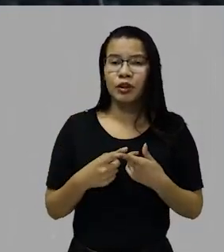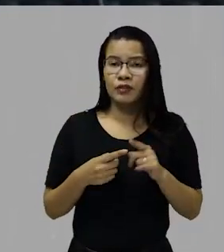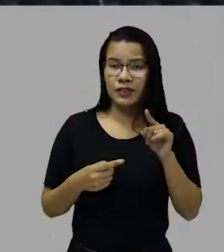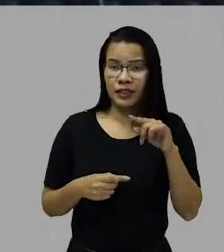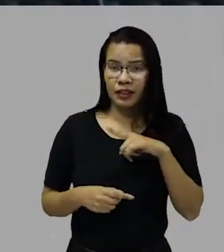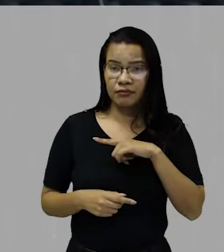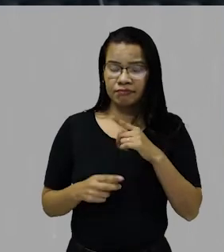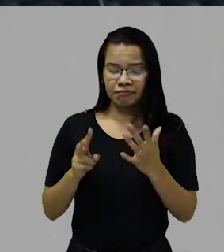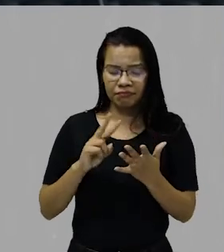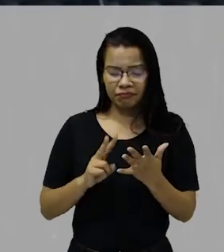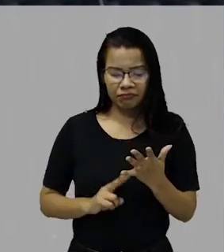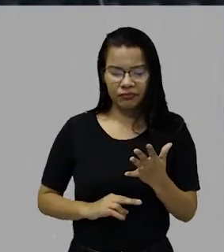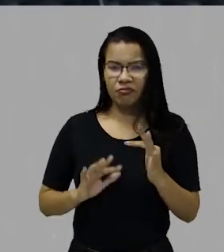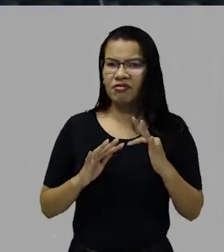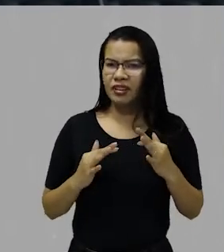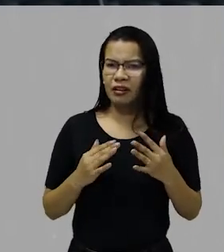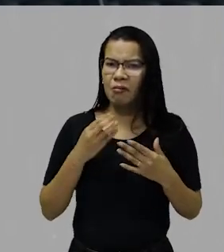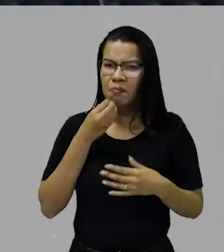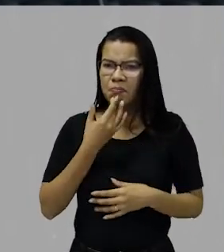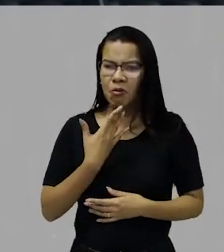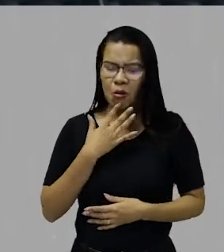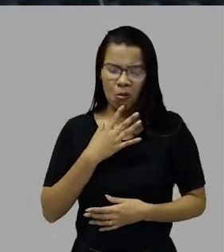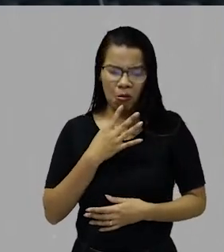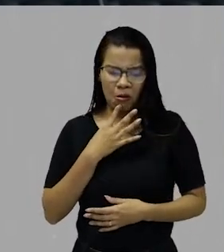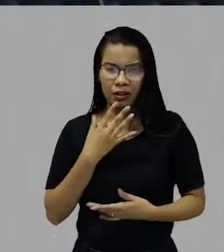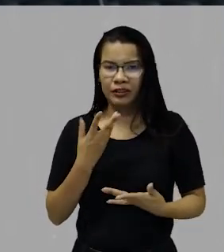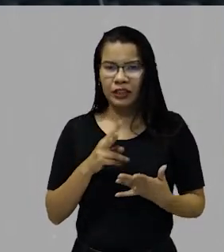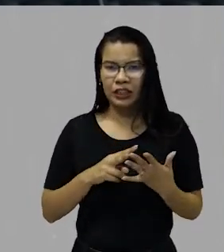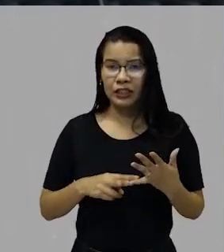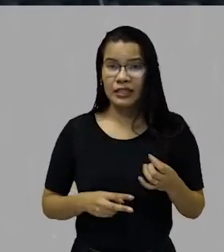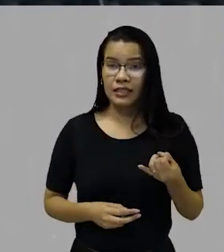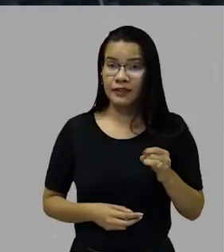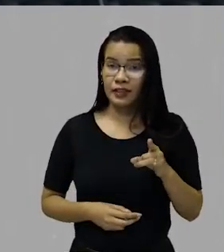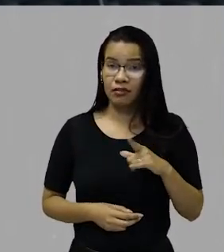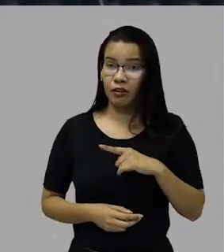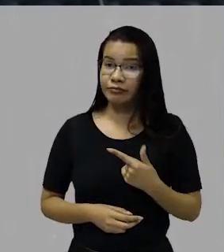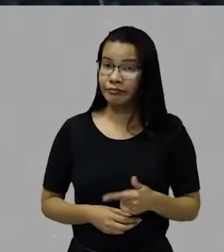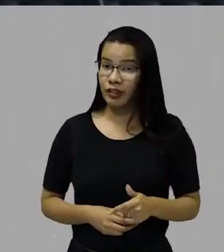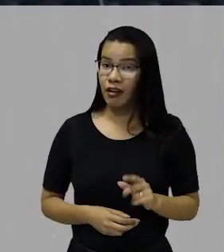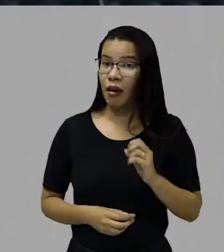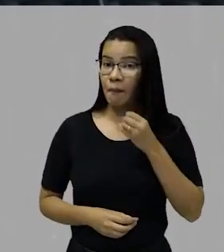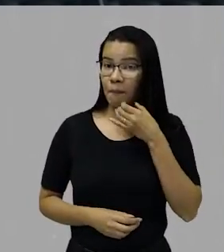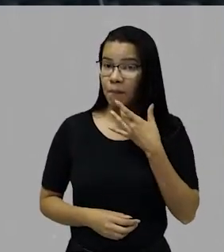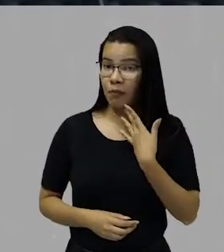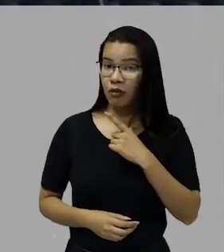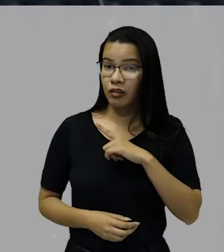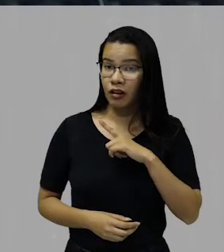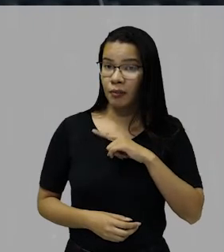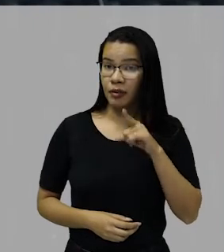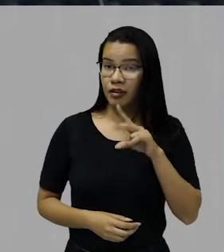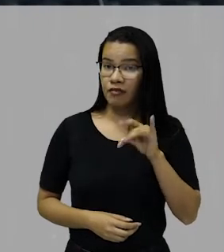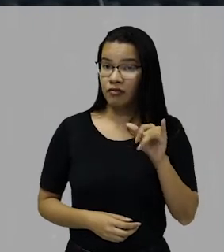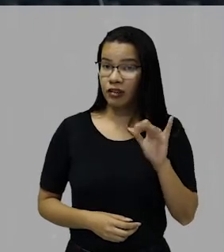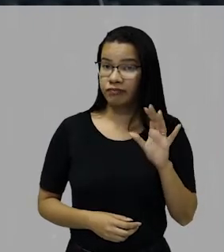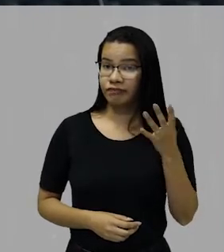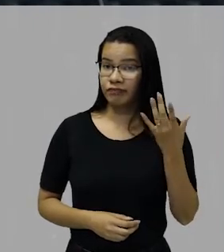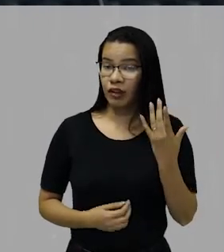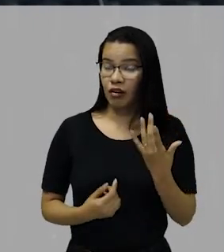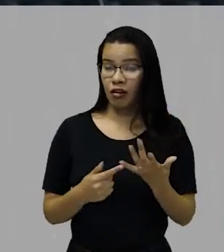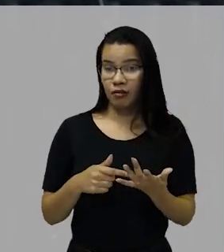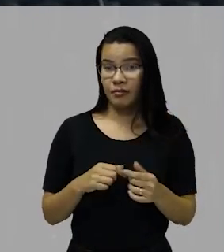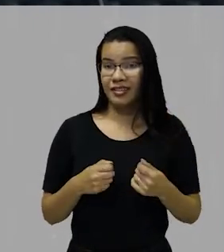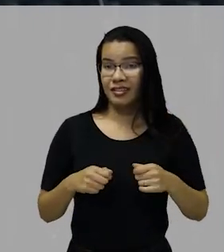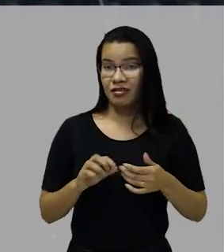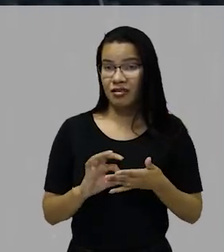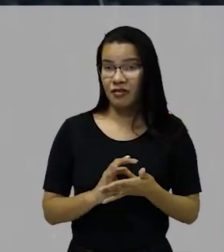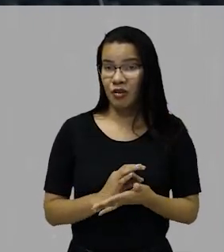com a leitura. Agora, se você não tem, é bom ter. Por quê? Porque você vai se deparar aí com uma situação onde você precisa